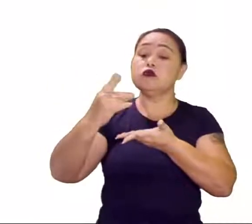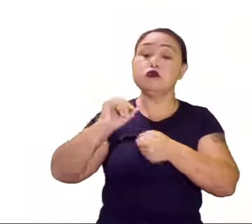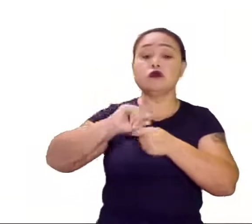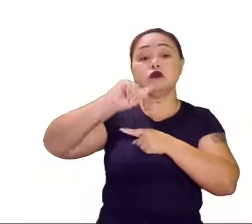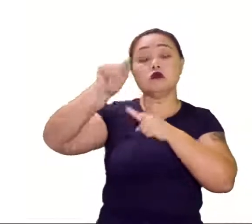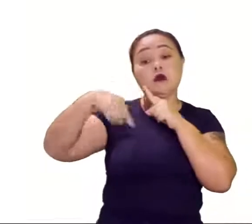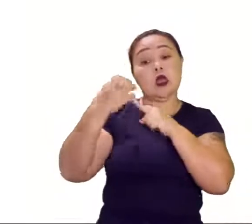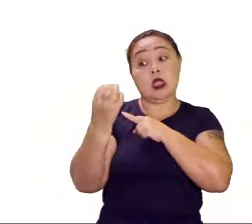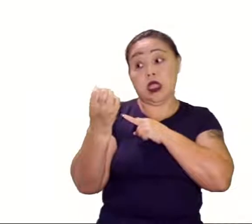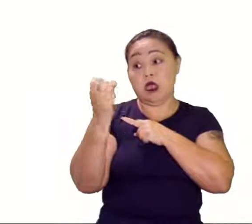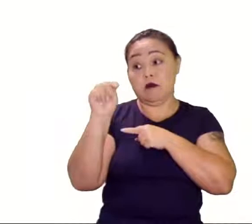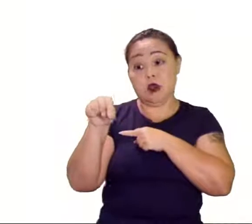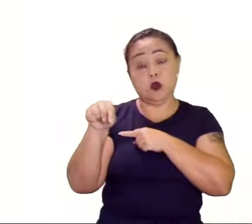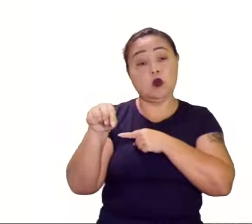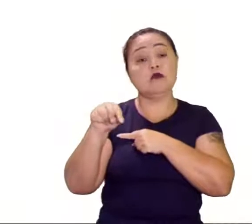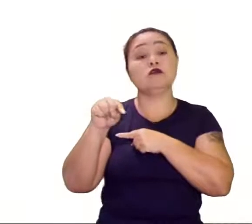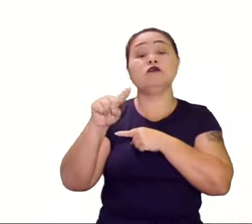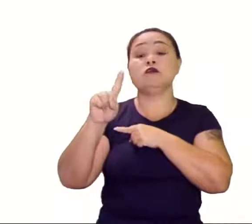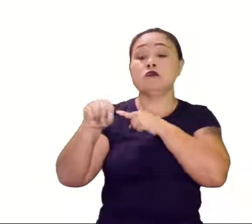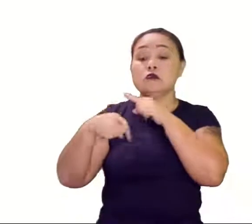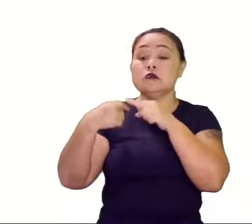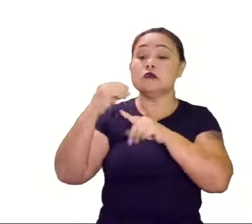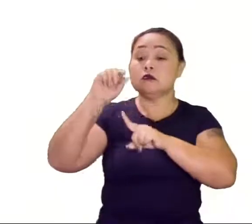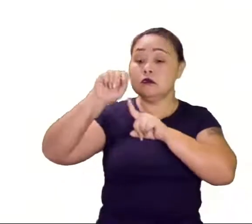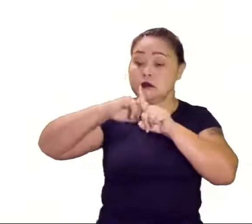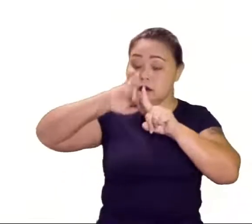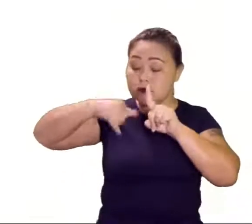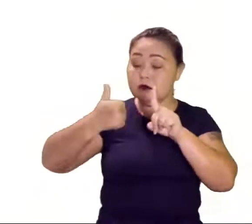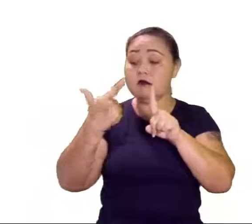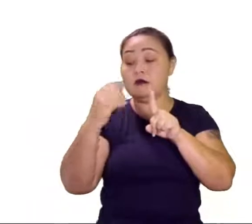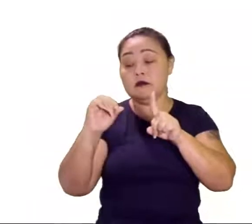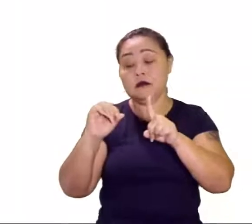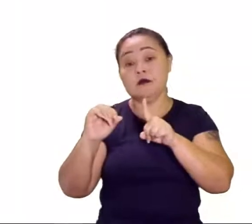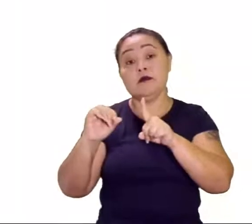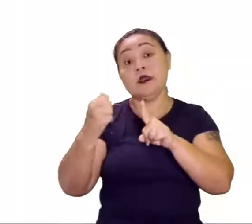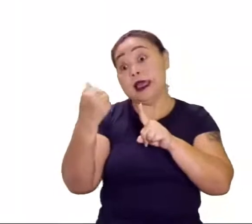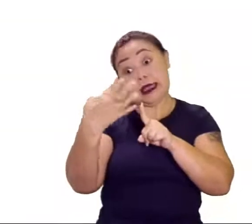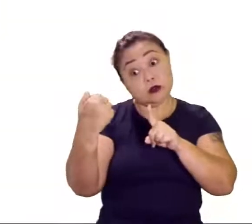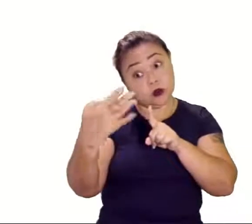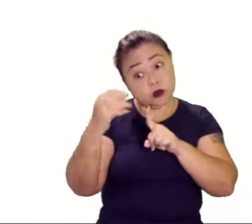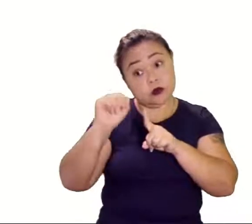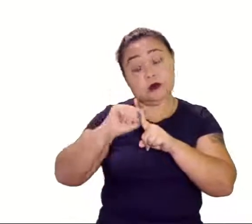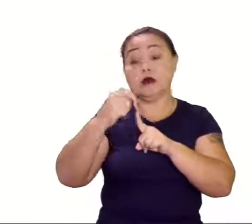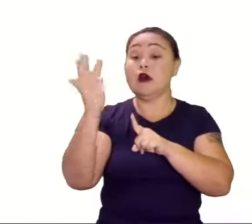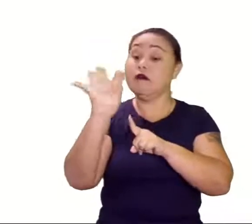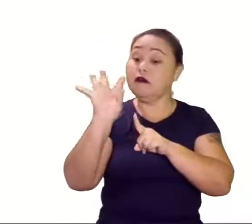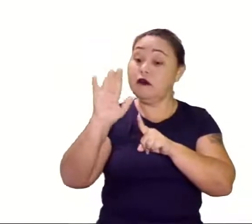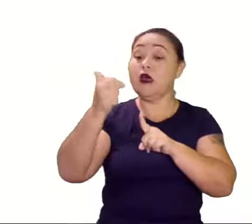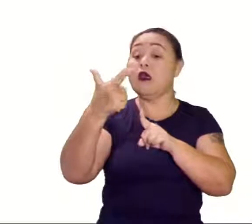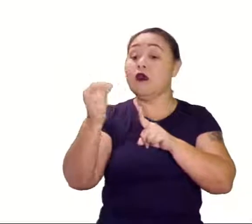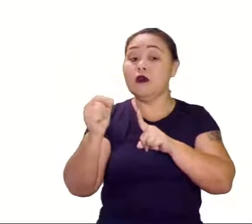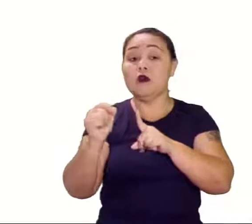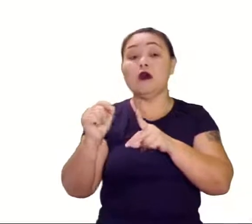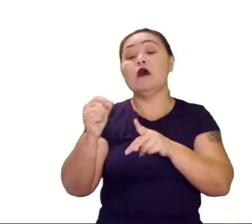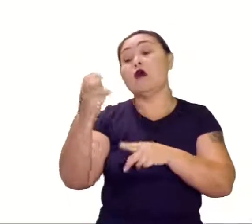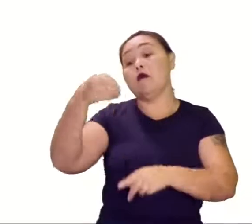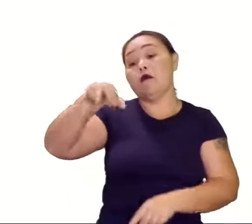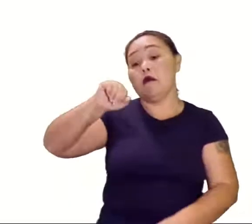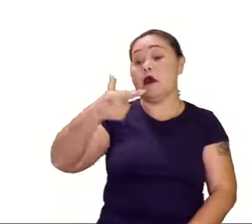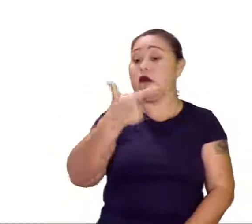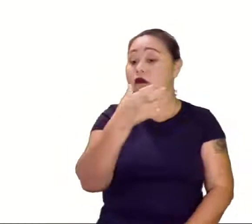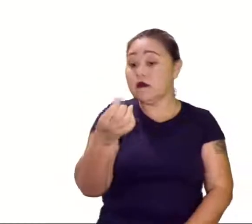aumentou? 6 mil. 6 mil. Então, em janeiro? 20 mil. 14 mil. Em fevereiro? 20. Em